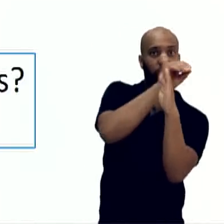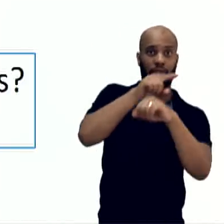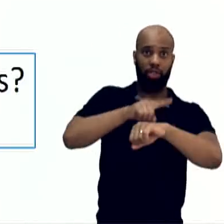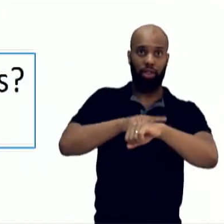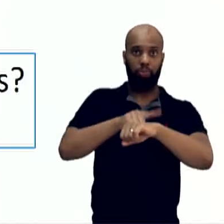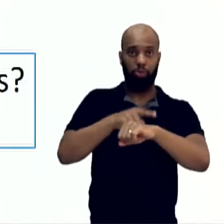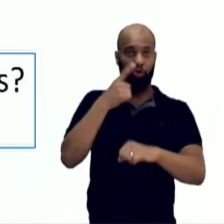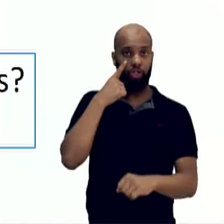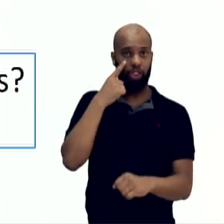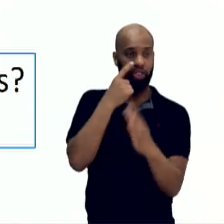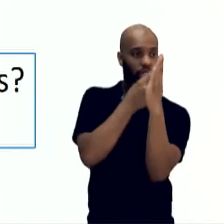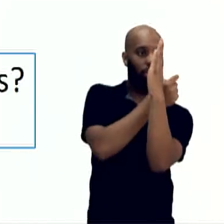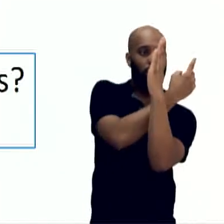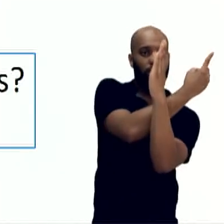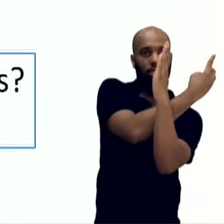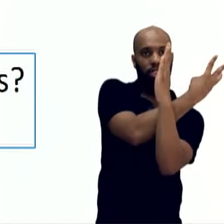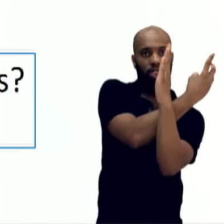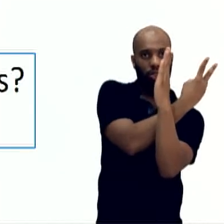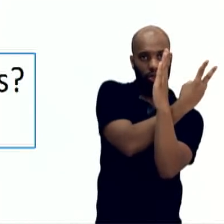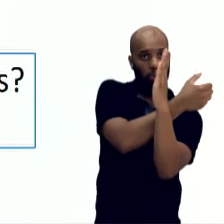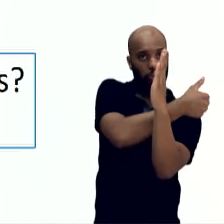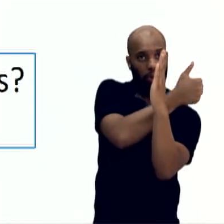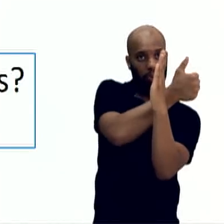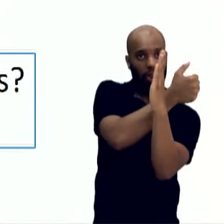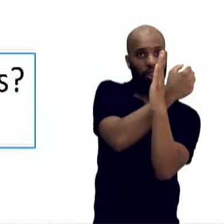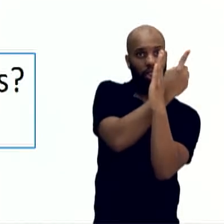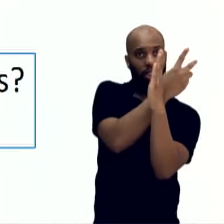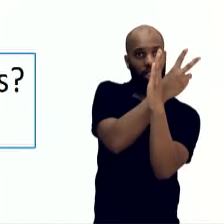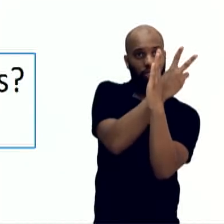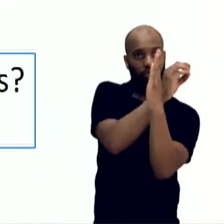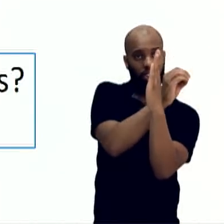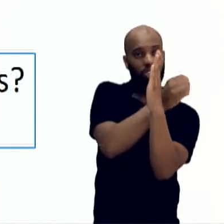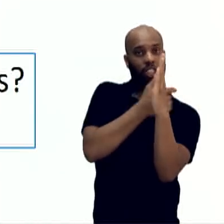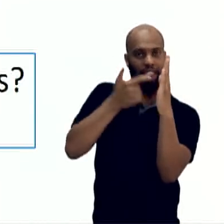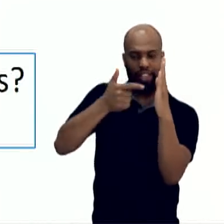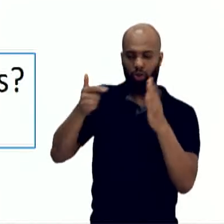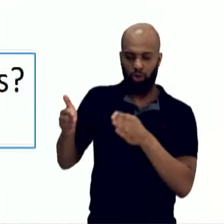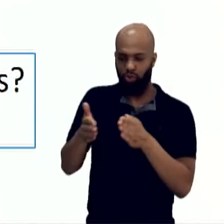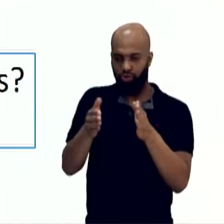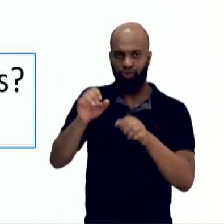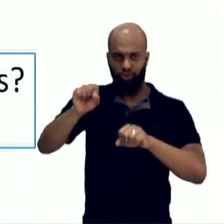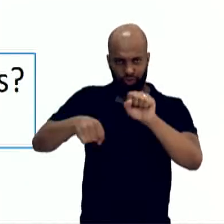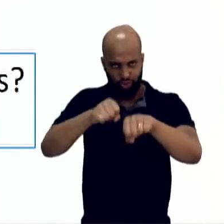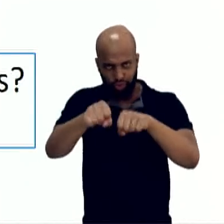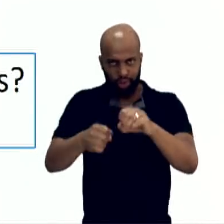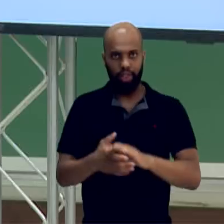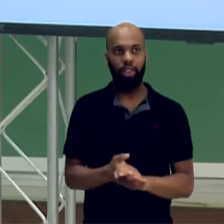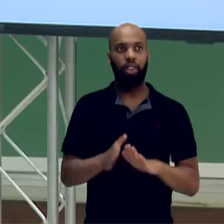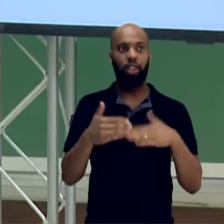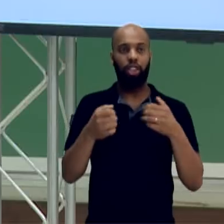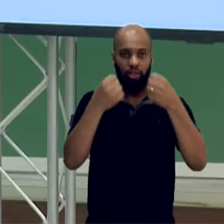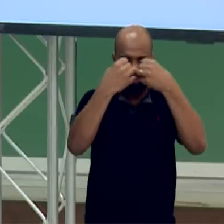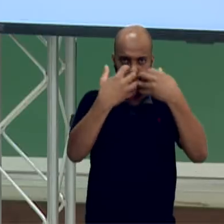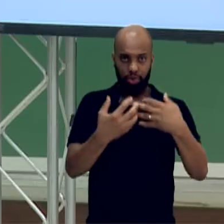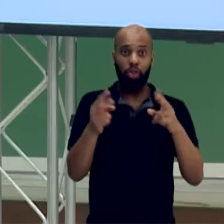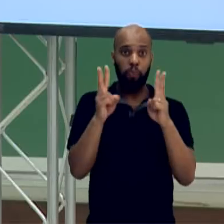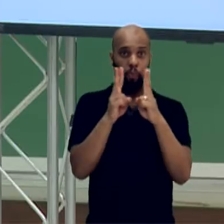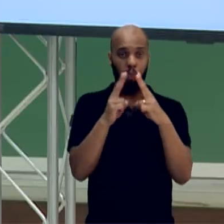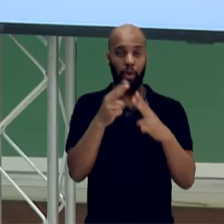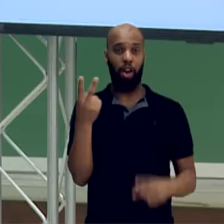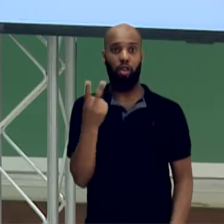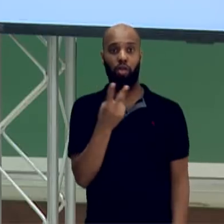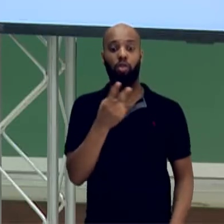lá, 132 era o tempo do primeiro e 120 era o tempo do segundo. Decompondo, lembrando bem que são pares, começamos